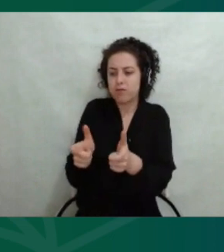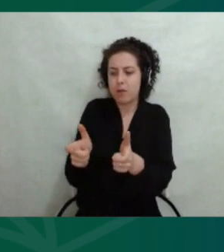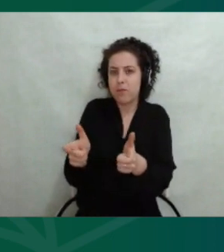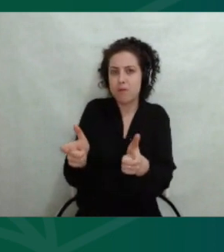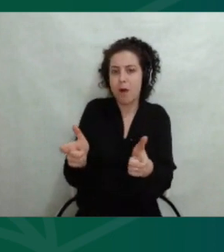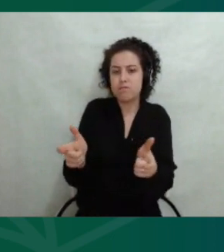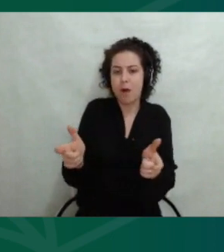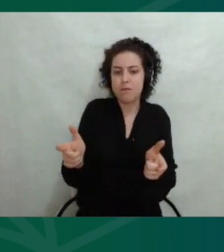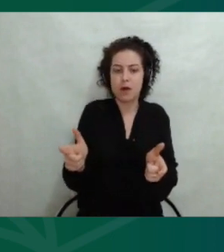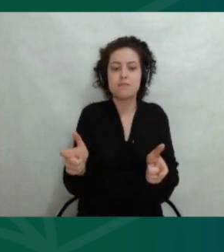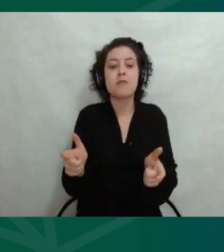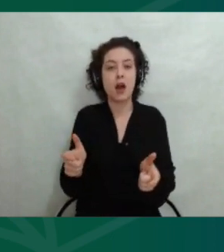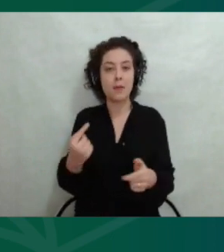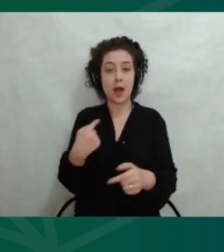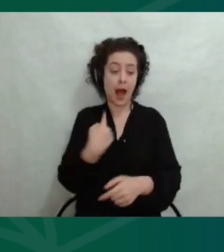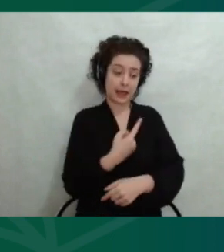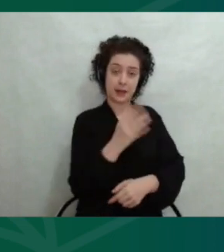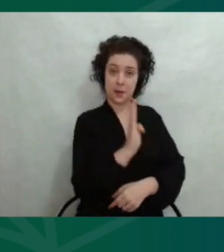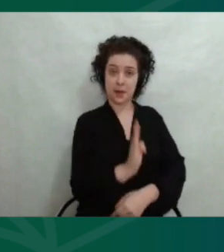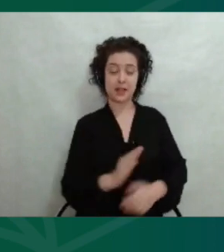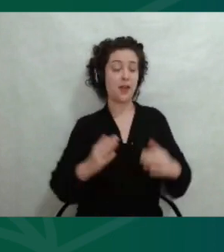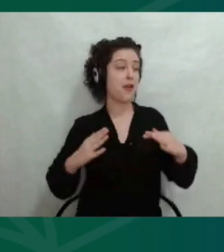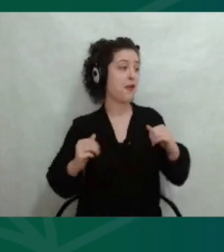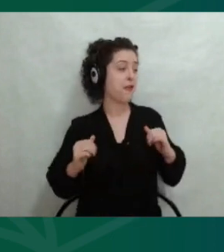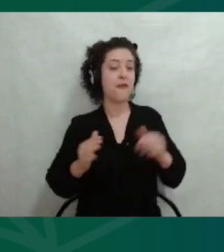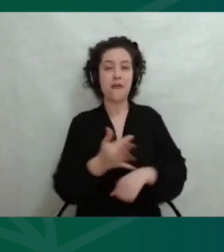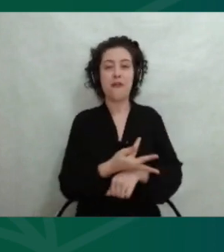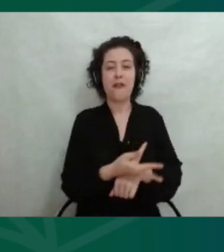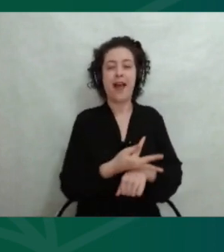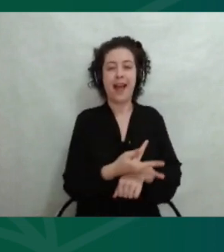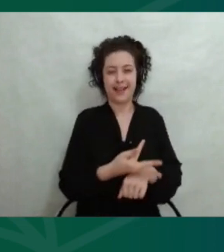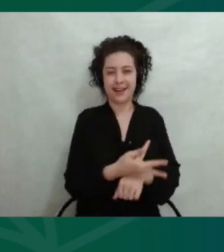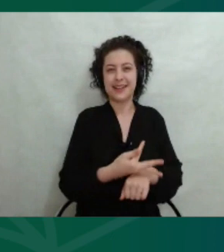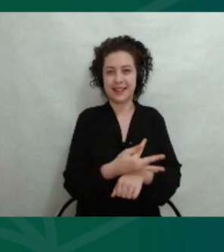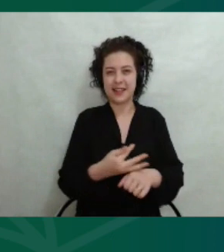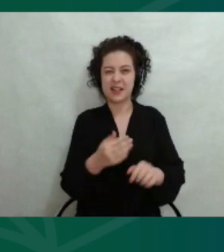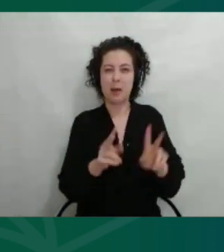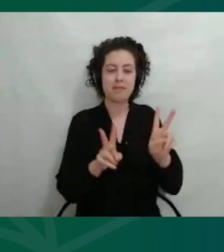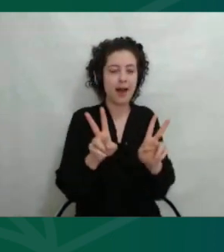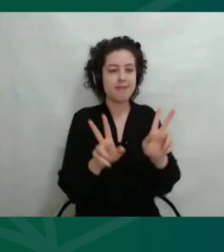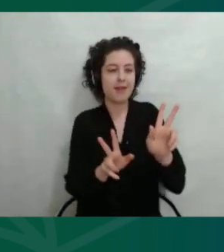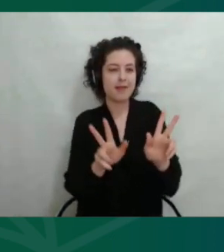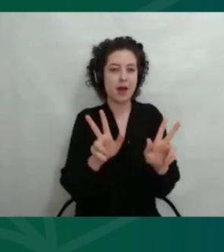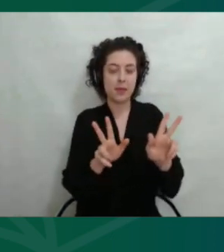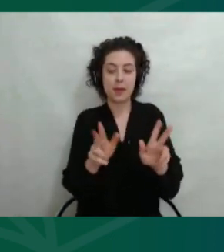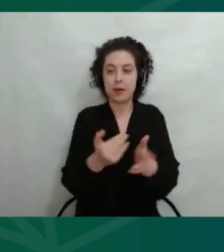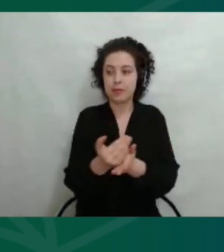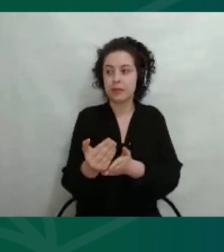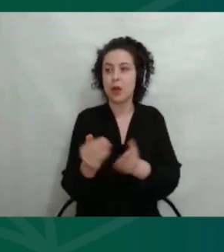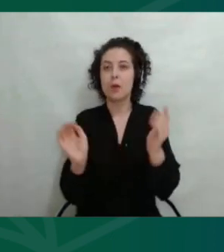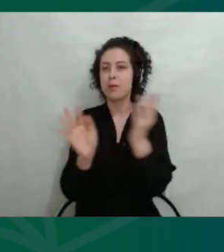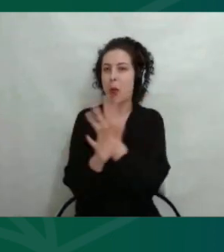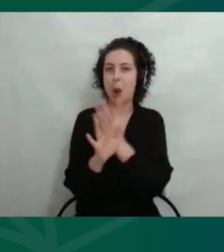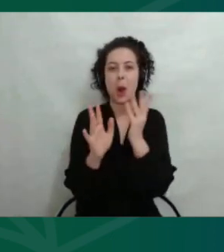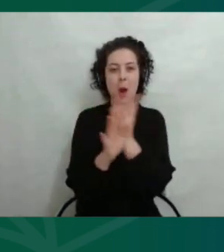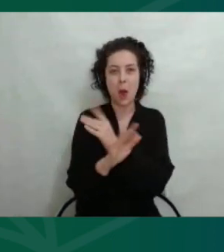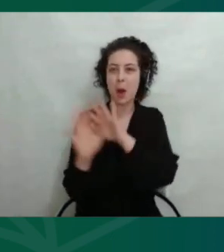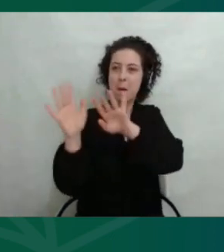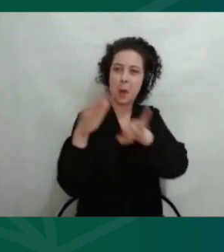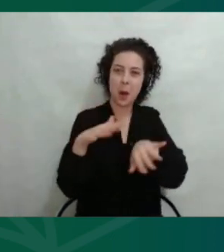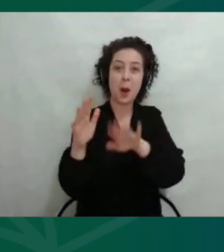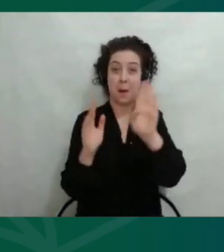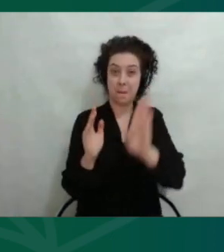em férias aqui no Brasil, próximo do Carnaval, e o fluxo de turistas para o Brasil e para São